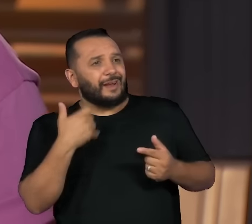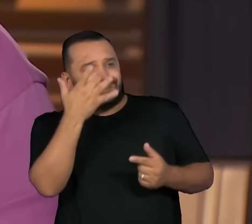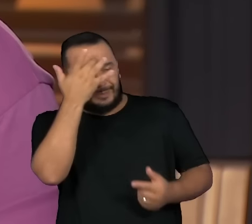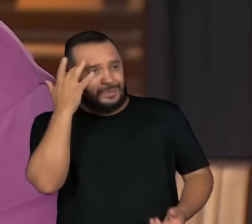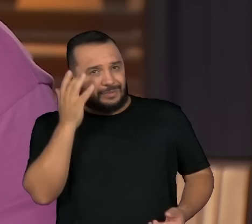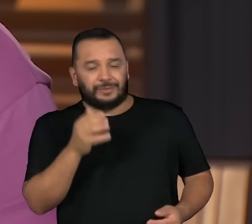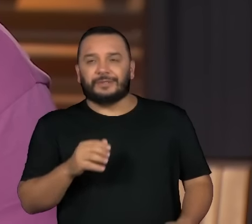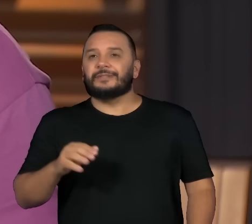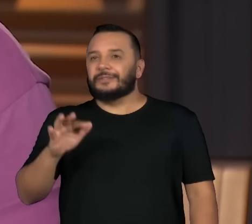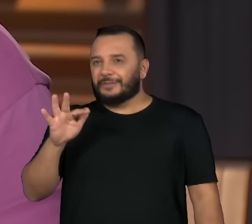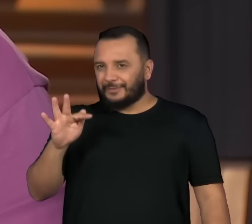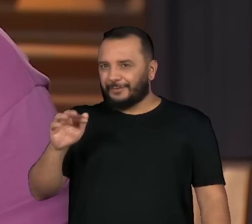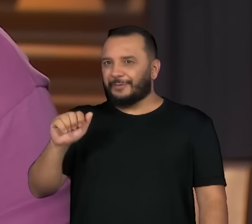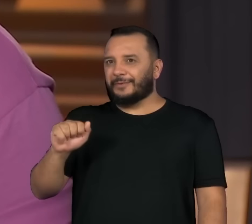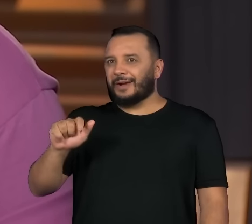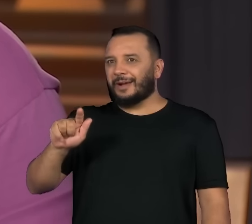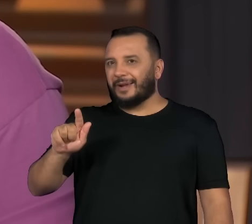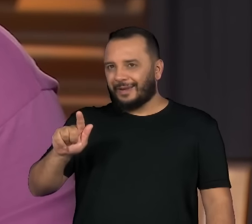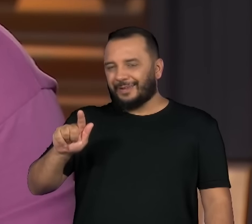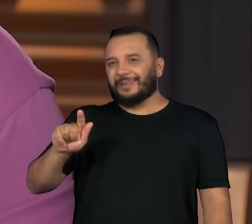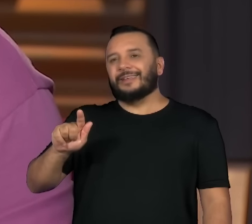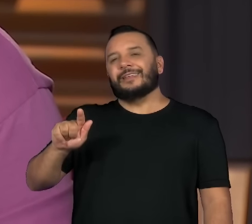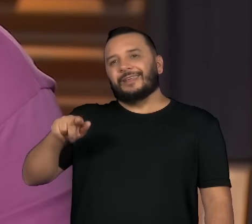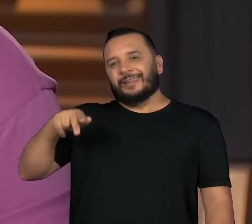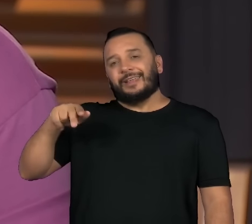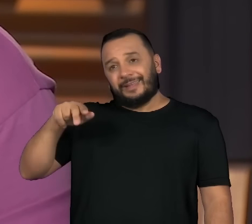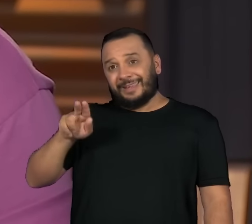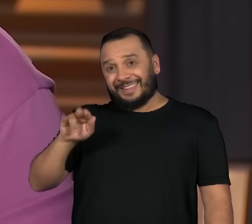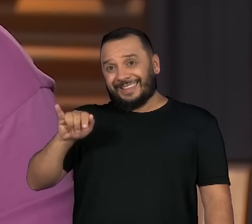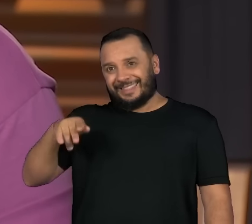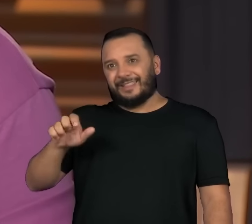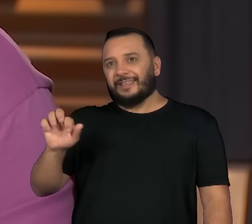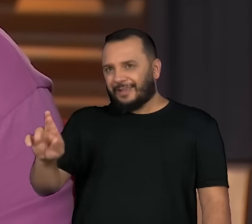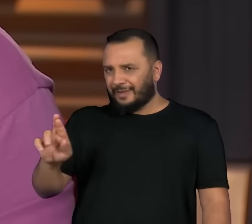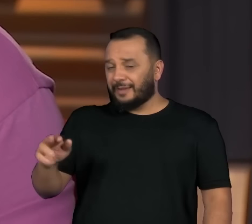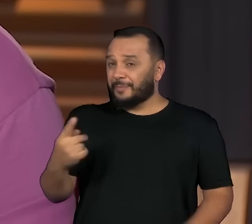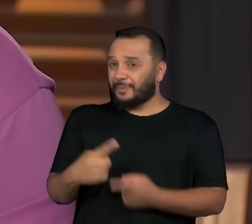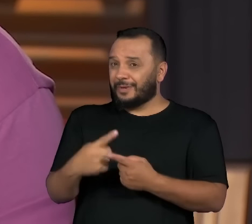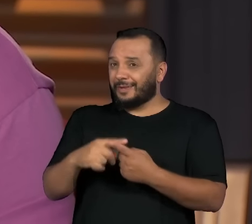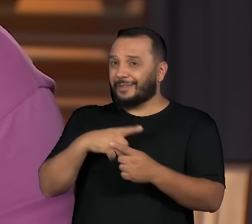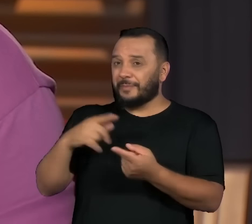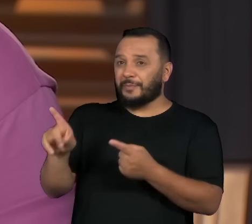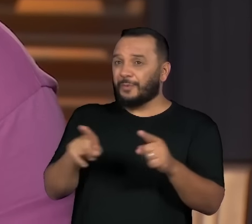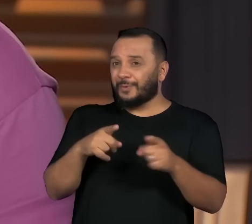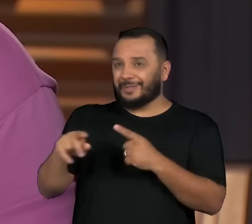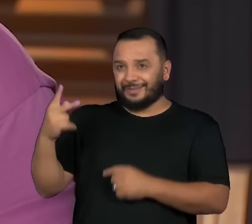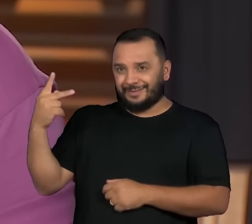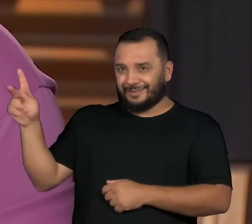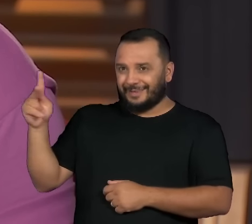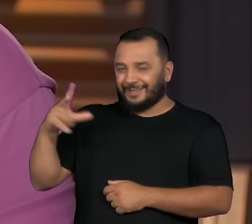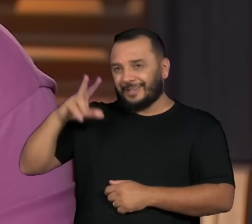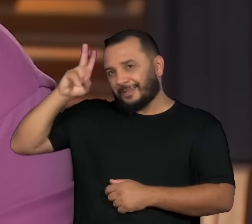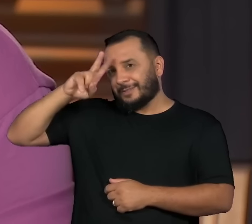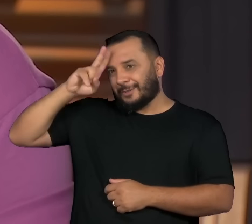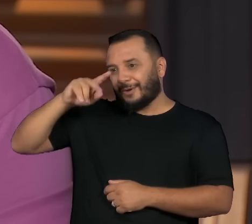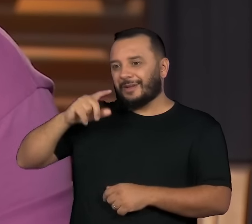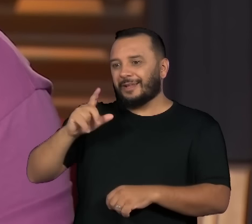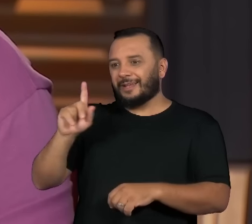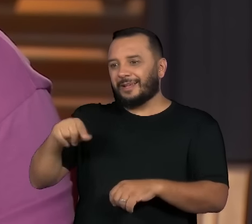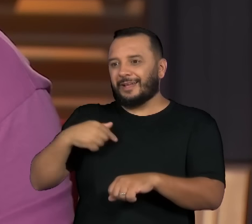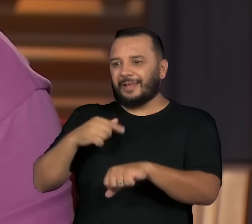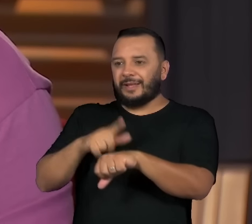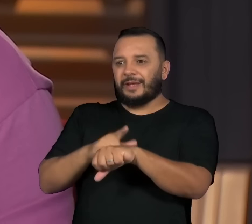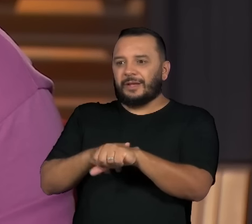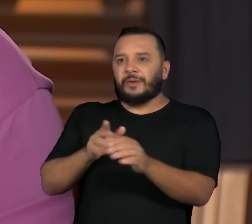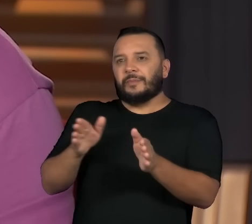O Fagner, inclusive, eu fiquei procurando uma música de Fagner, porque quando aparece essa música na história, é um momento que ele tem com o